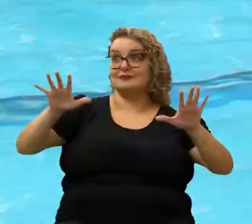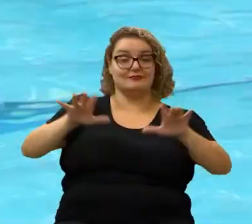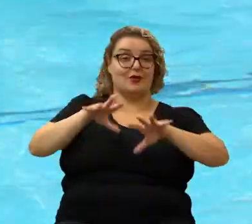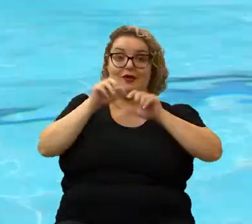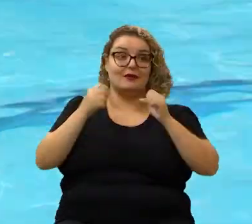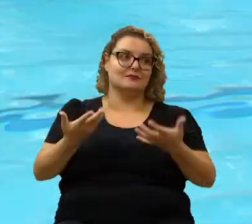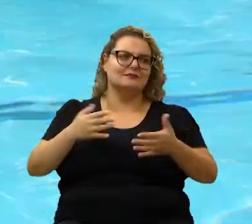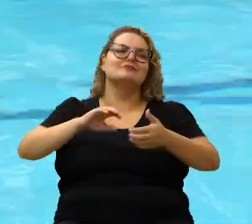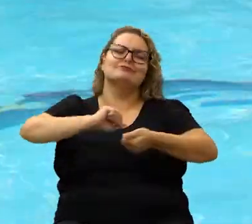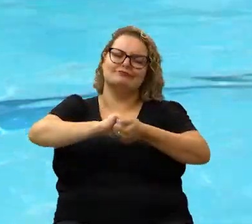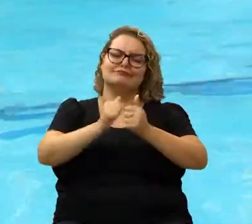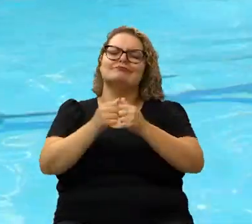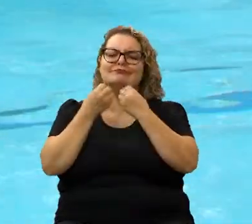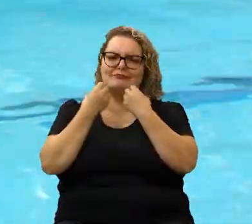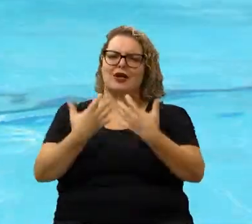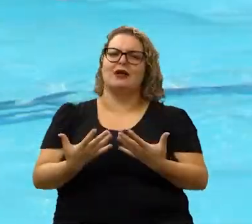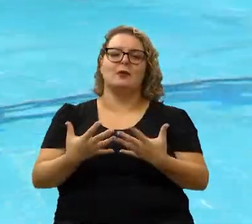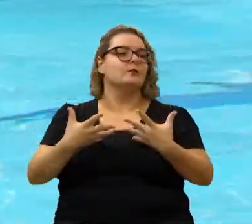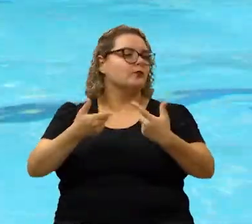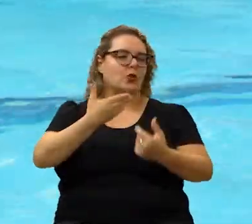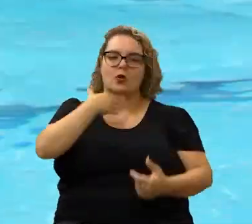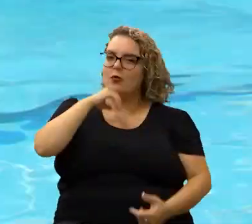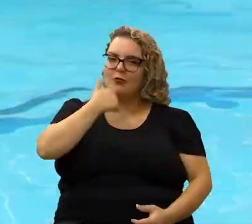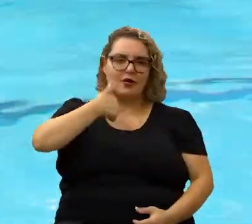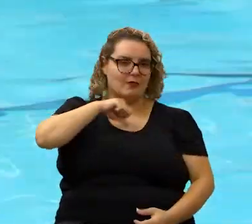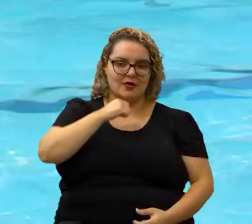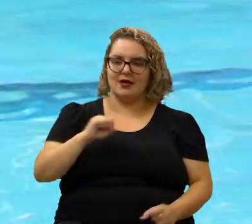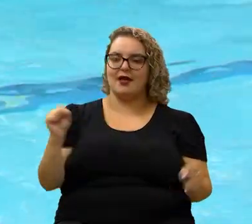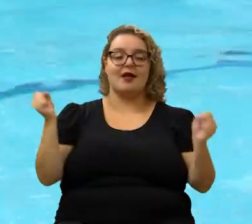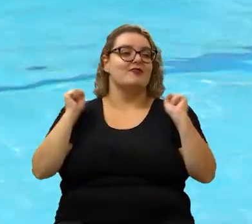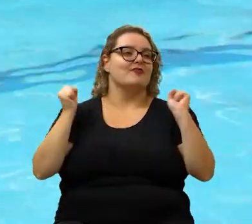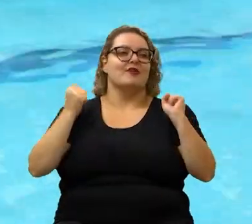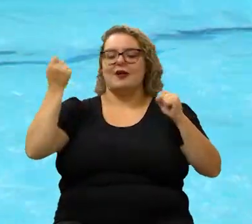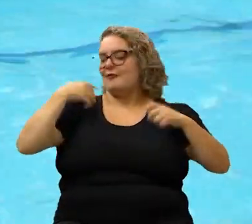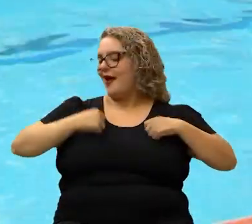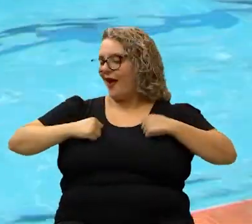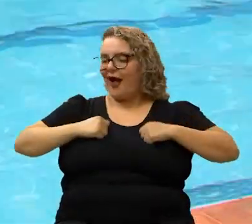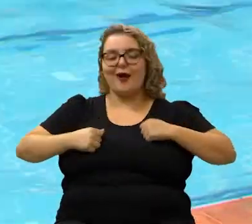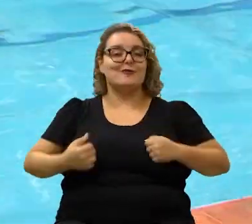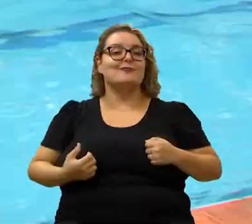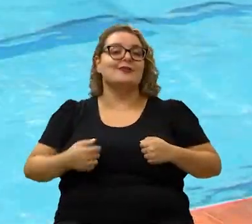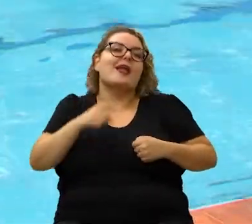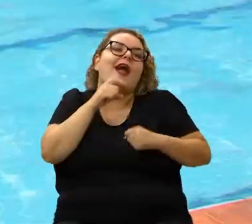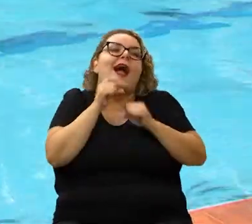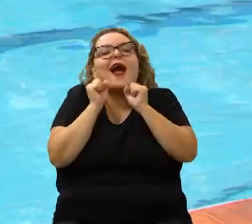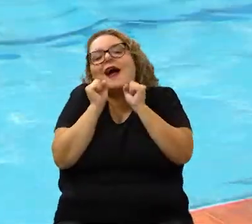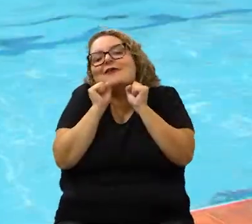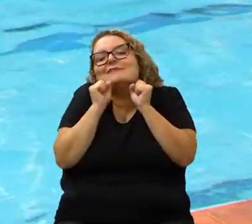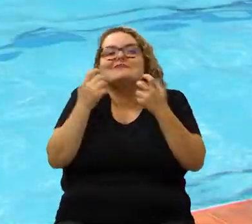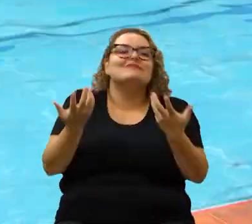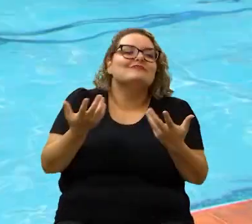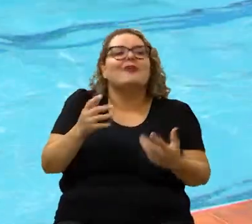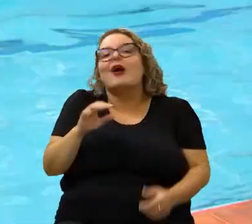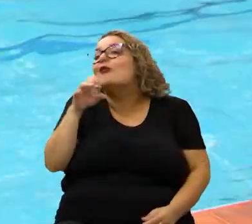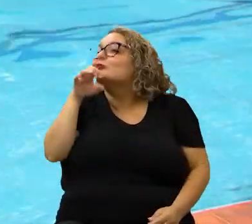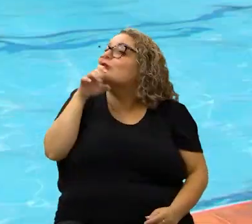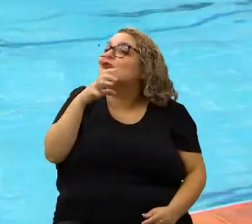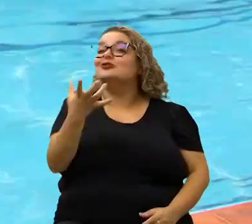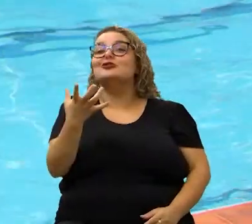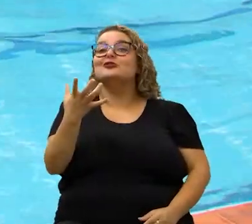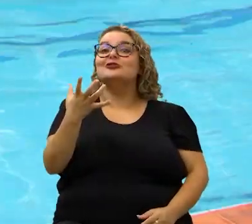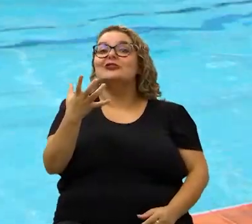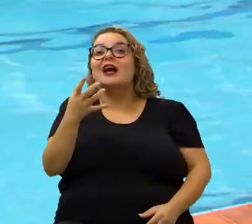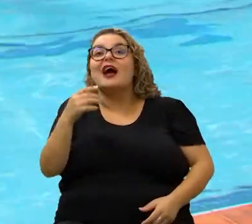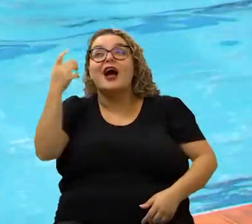com o meio externo. Então ela se habitua muito bem. Todo pai e mãe sabe que a criança adora tomar banho. Por que ela adora? Porque é água quentinha, porque é água.